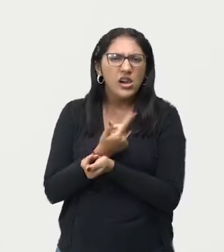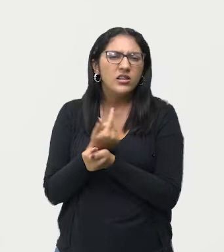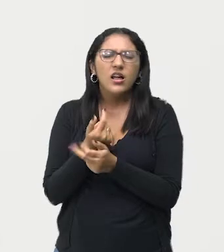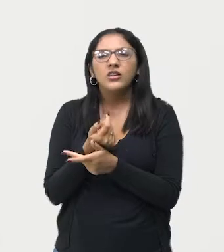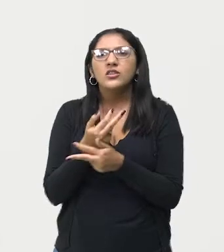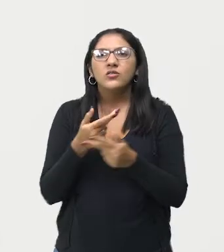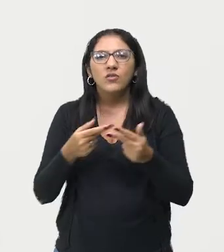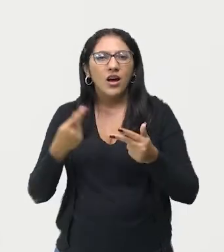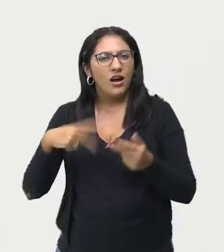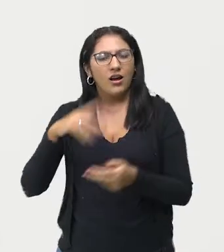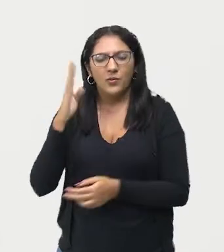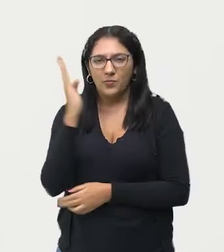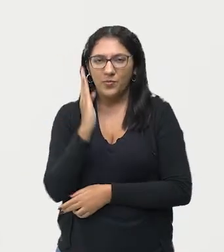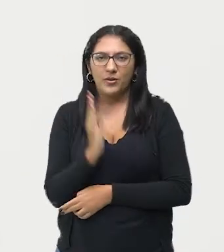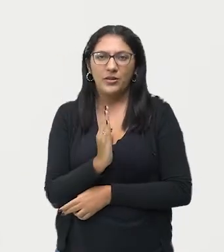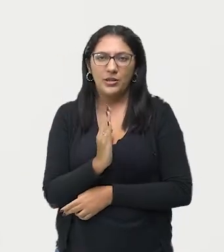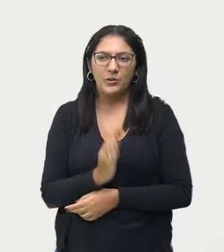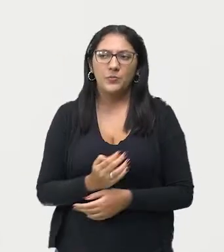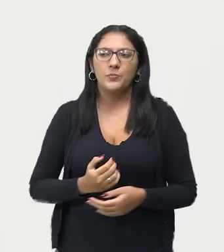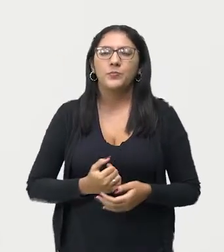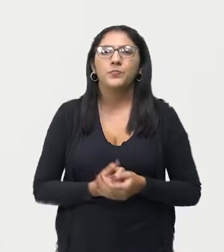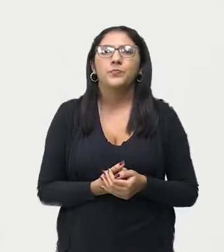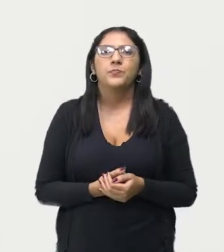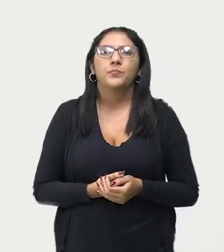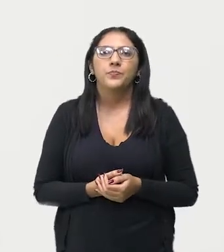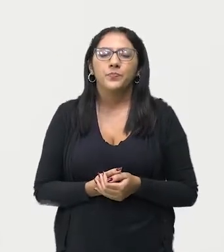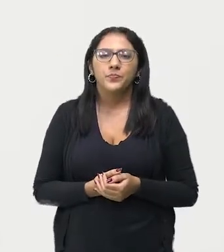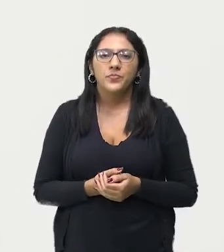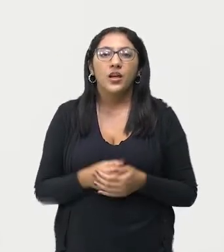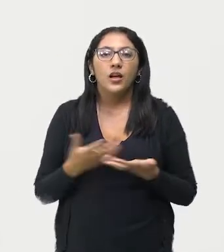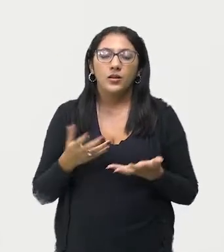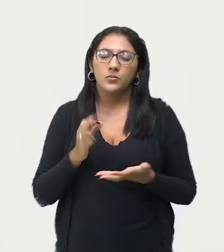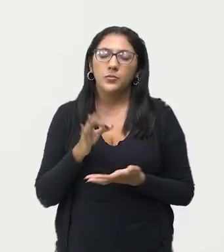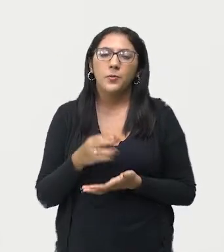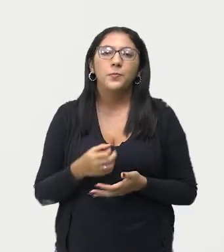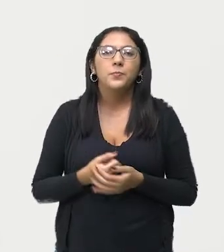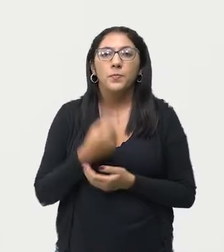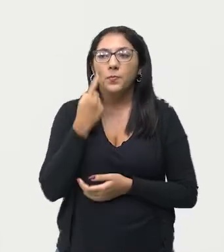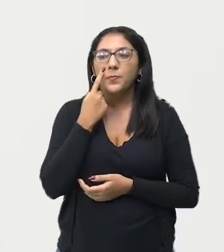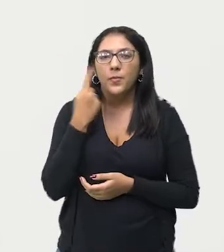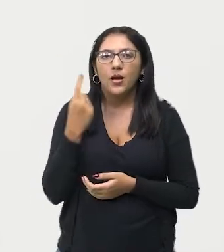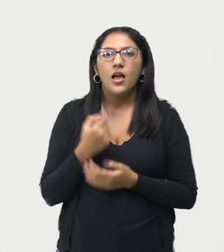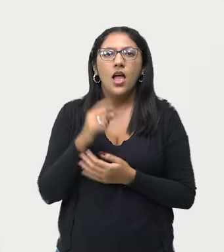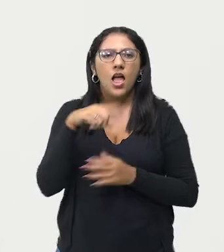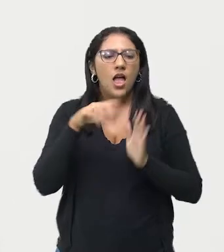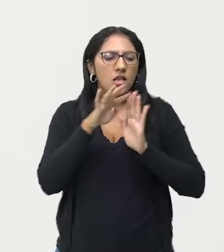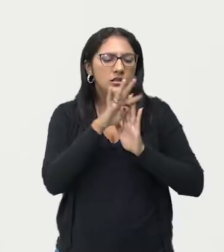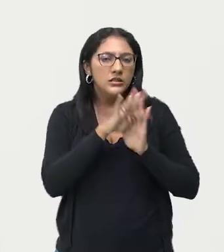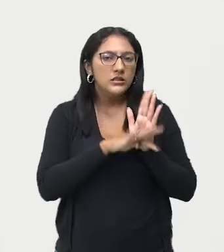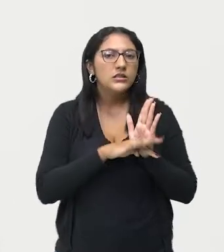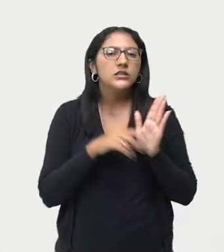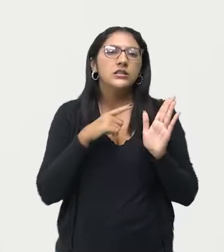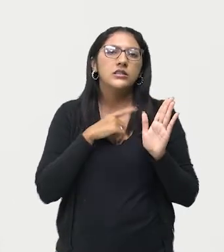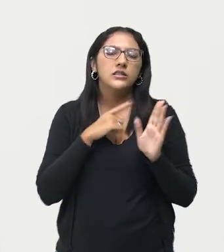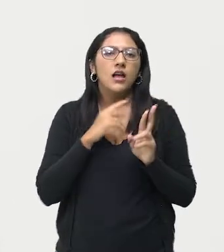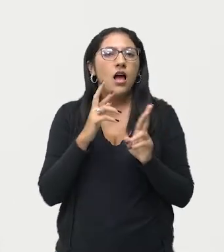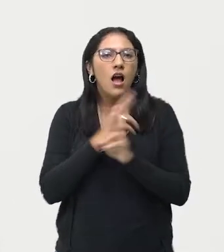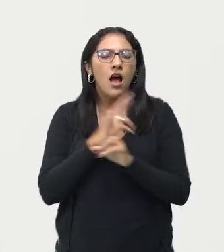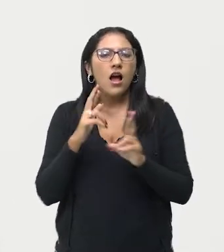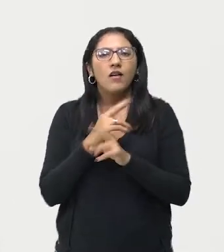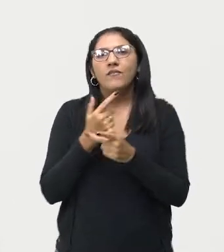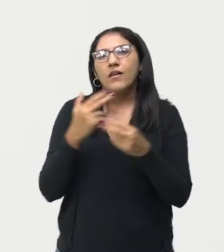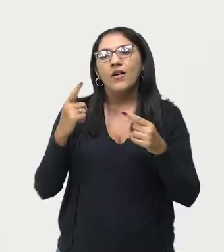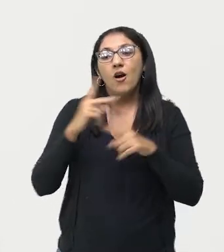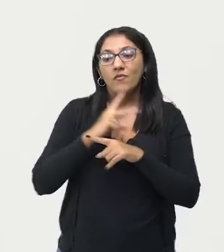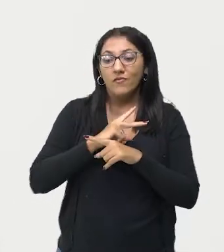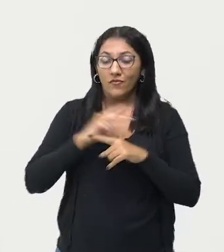relação ao país, tá bom? Então, é isso. Então, esse texto vai falar sobre as vitórias